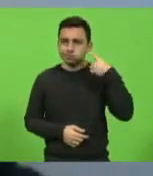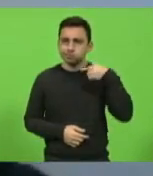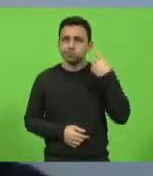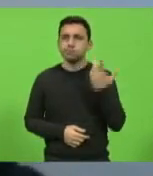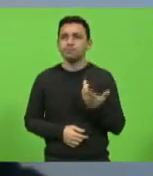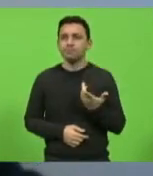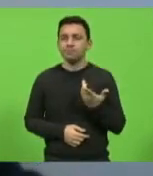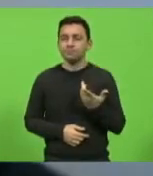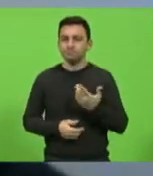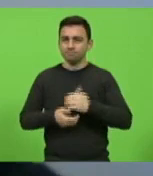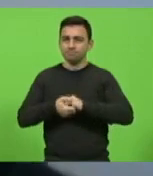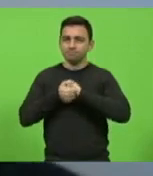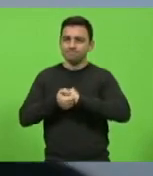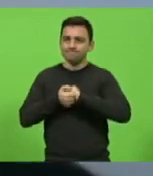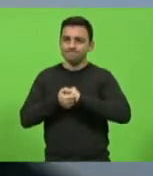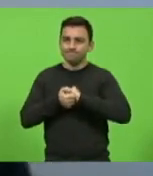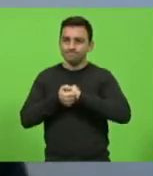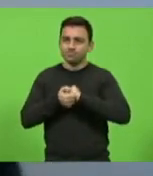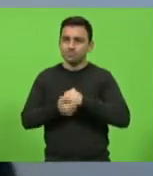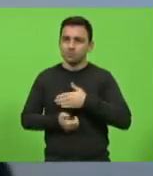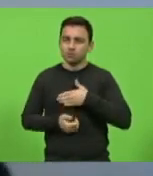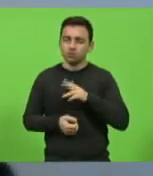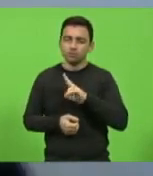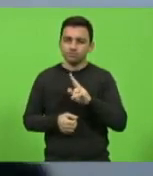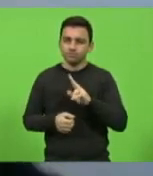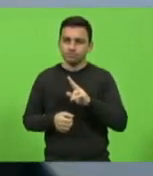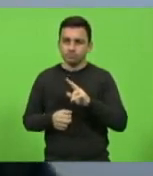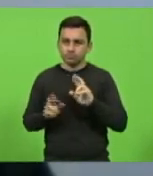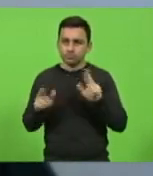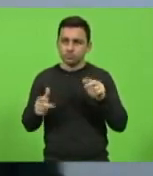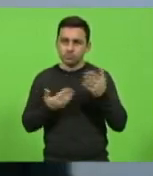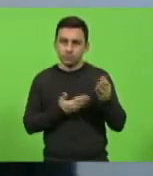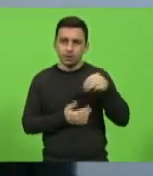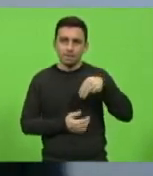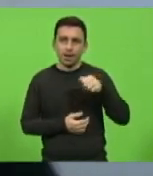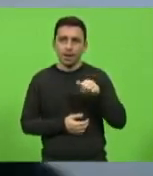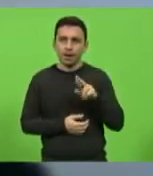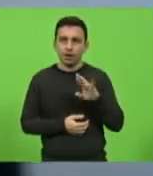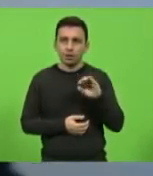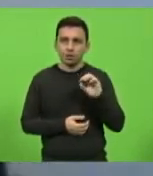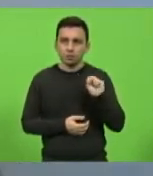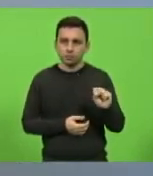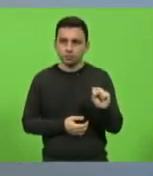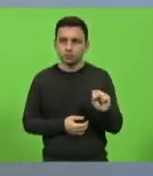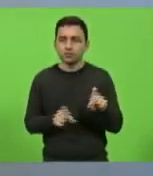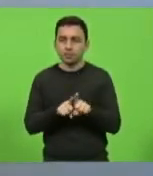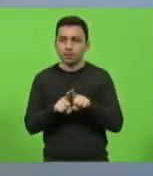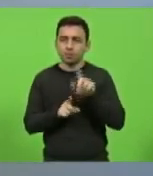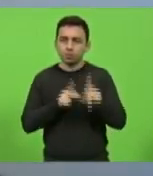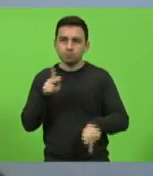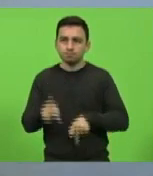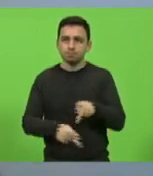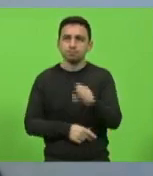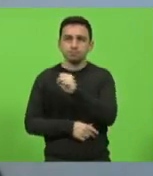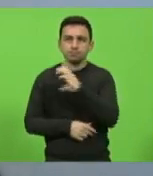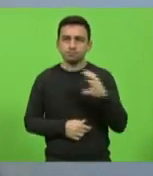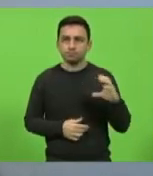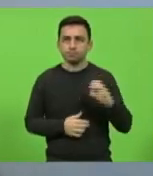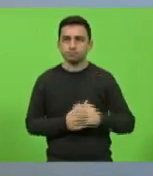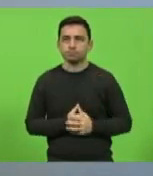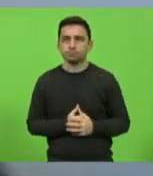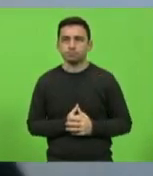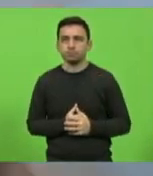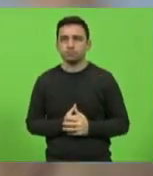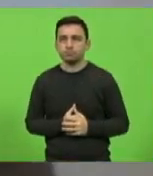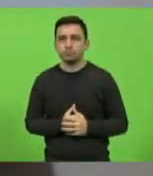nome de meu valoroso adverso, Marcos Probst, população catarinense.